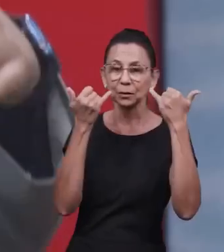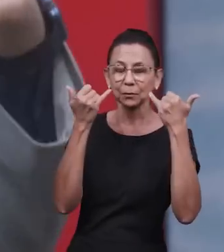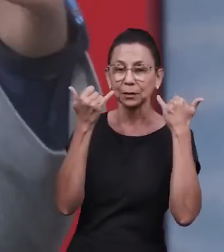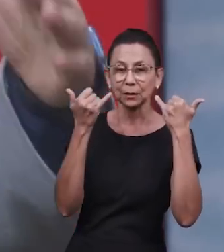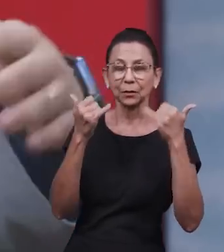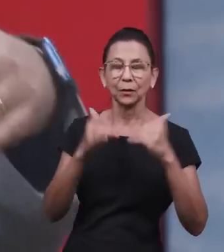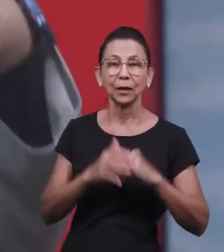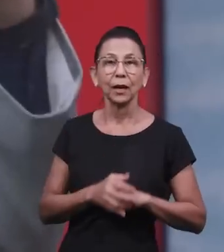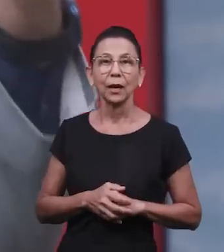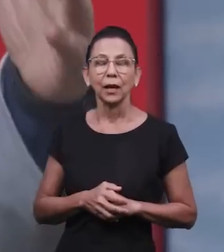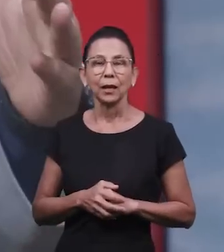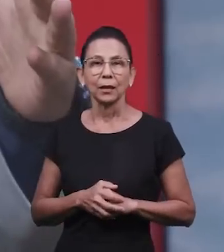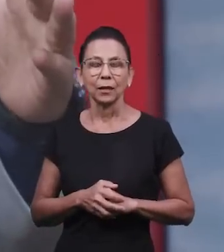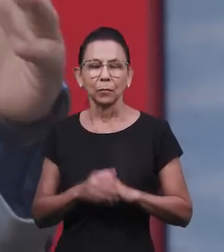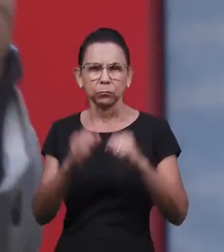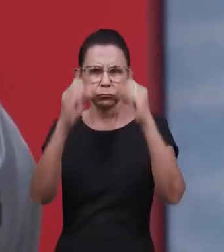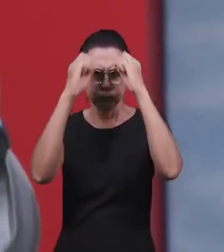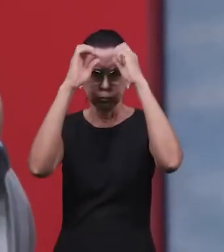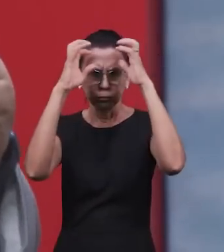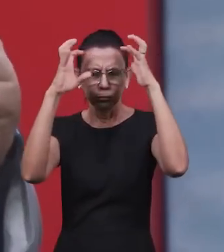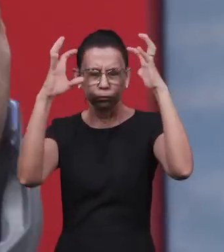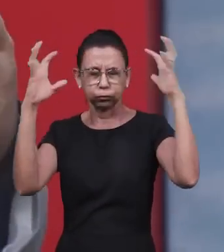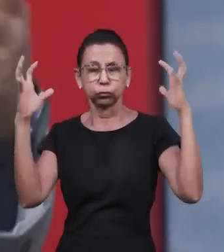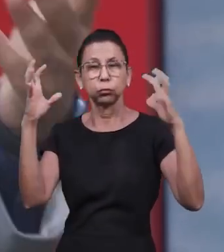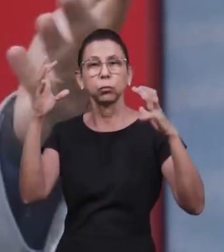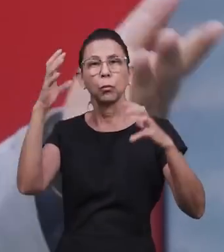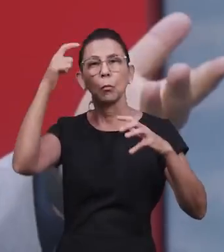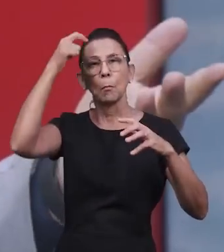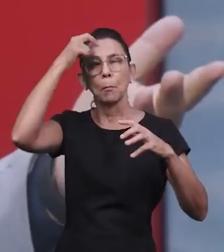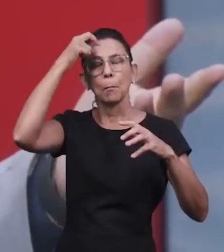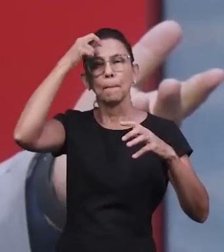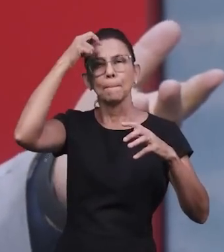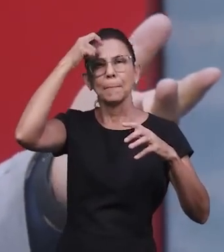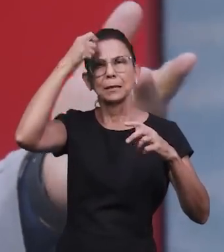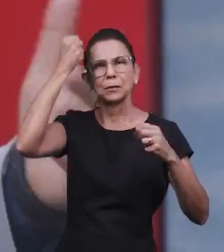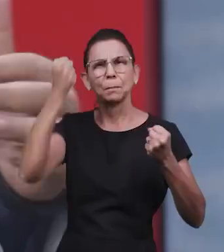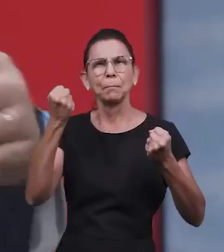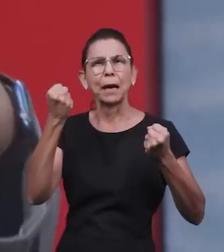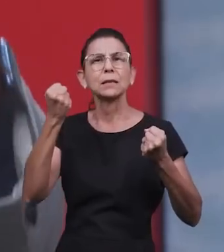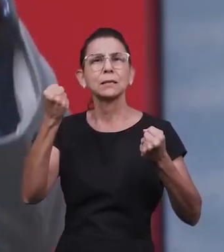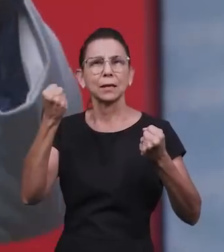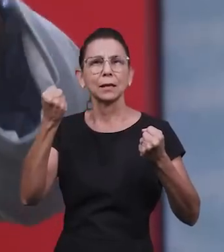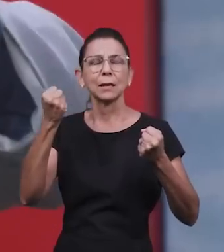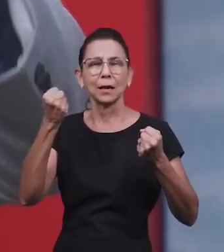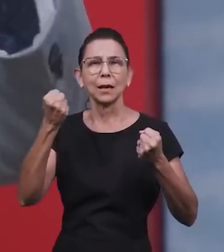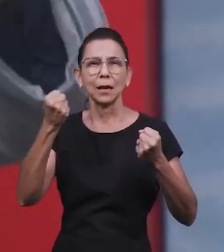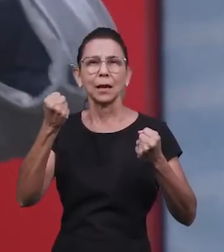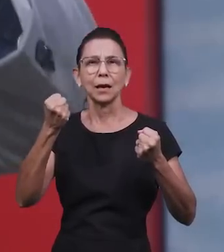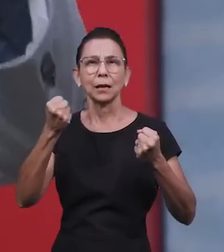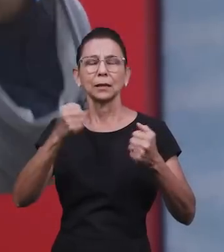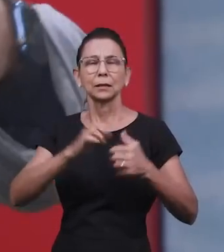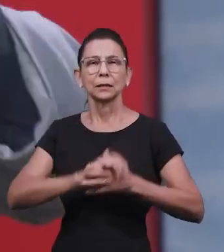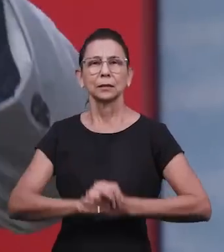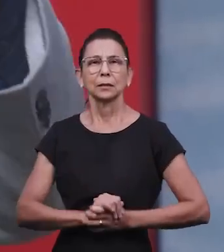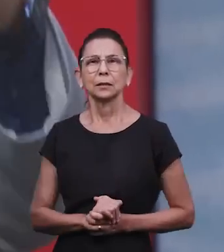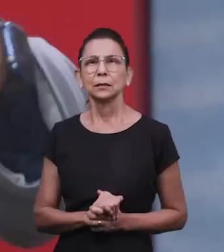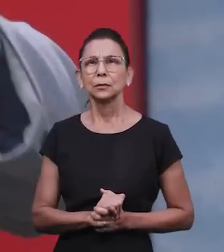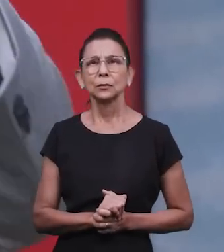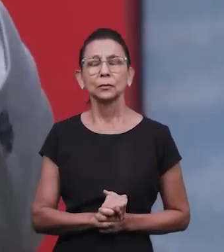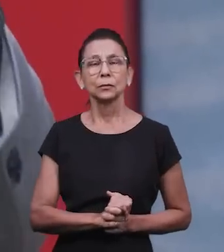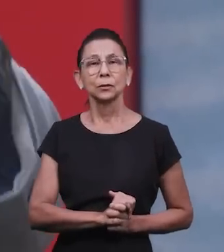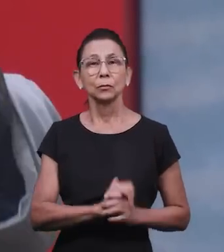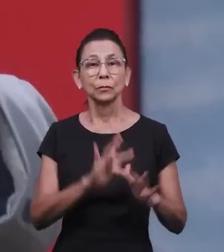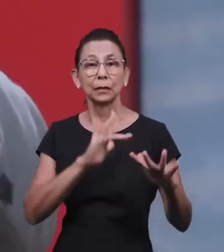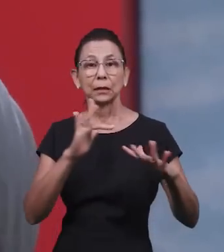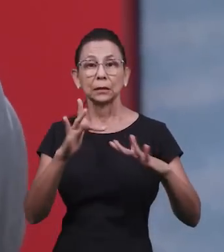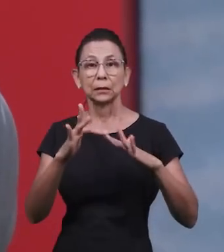informação, acumulando, e isso até gera estresse e cansaço mental, porque quanto mais pessoas tem, mais